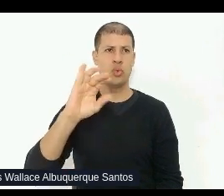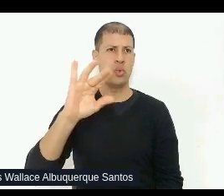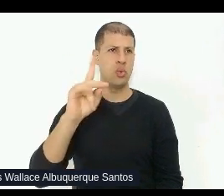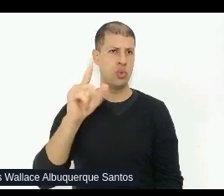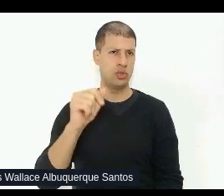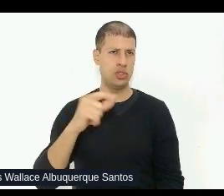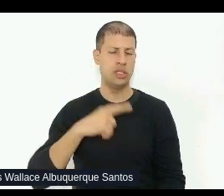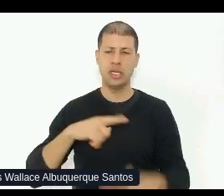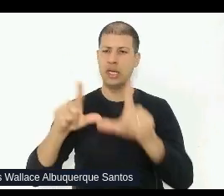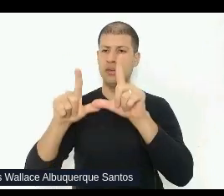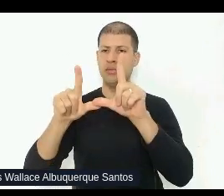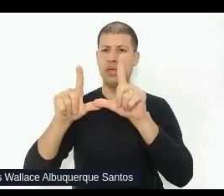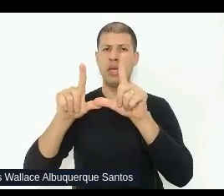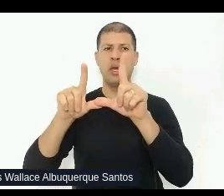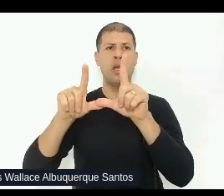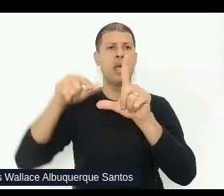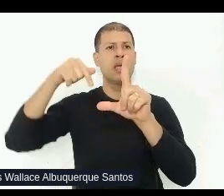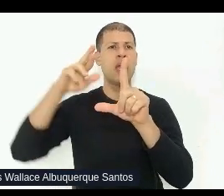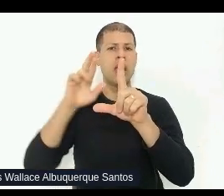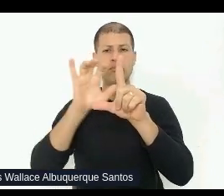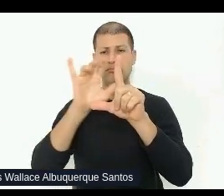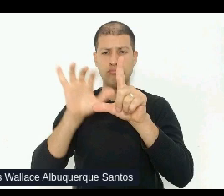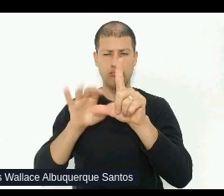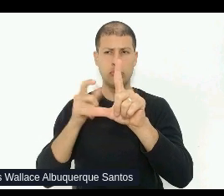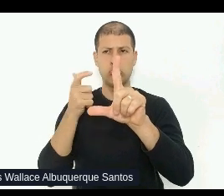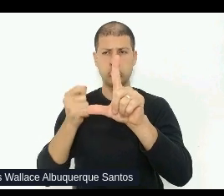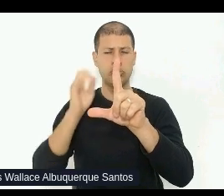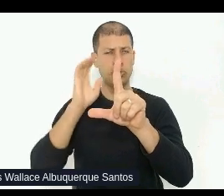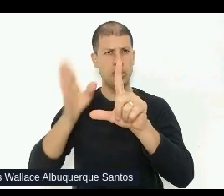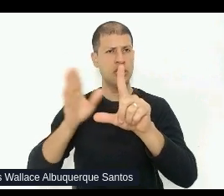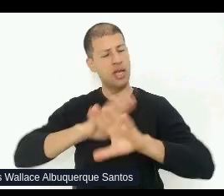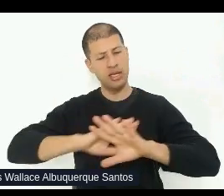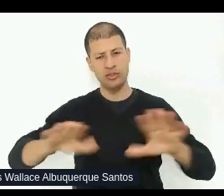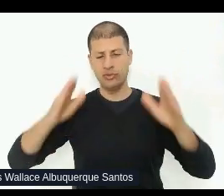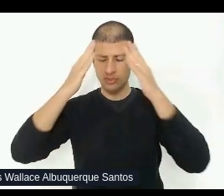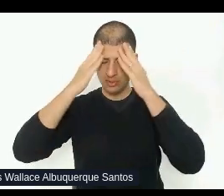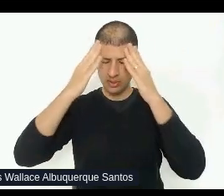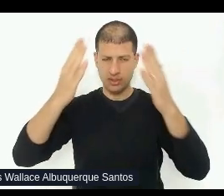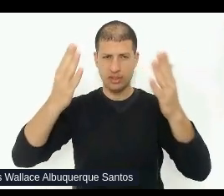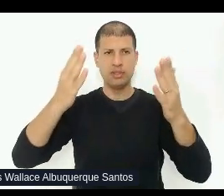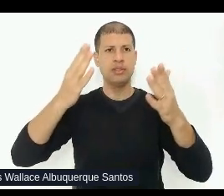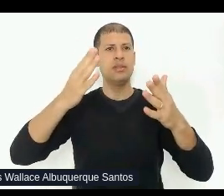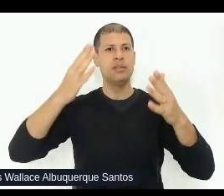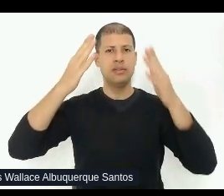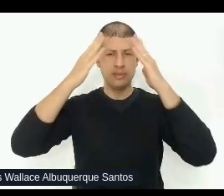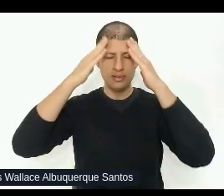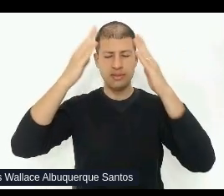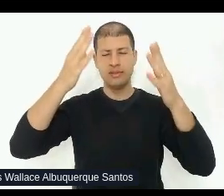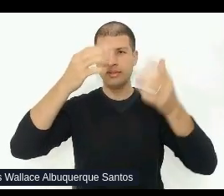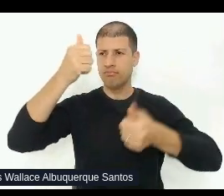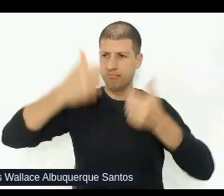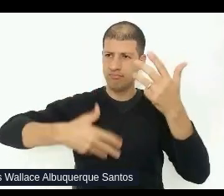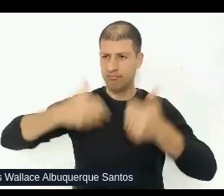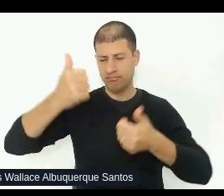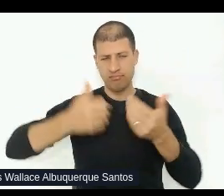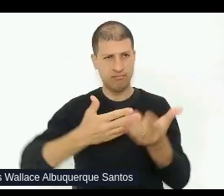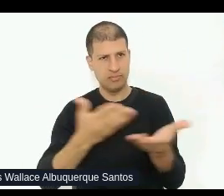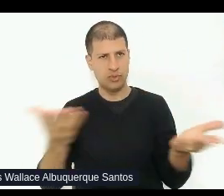já acessar direto. E acho que é isso, gente. Eu agradecer aqui por me compartilhar essa experiência,